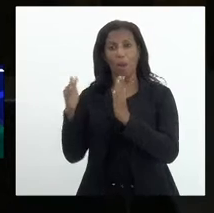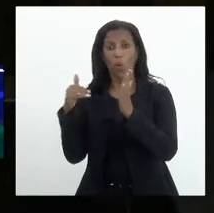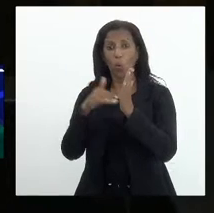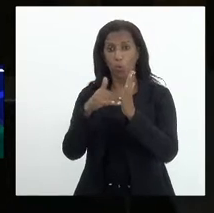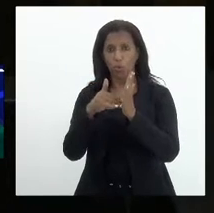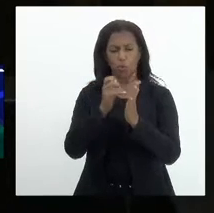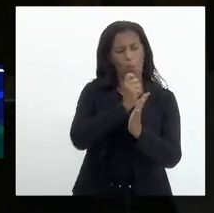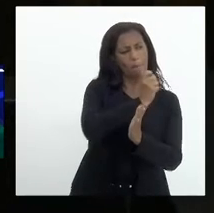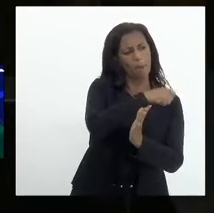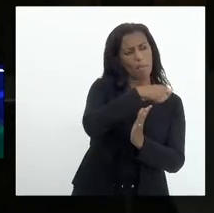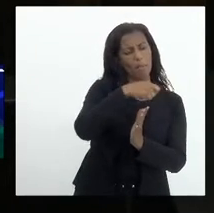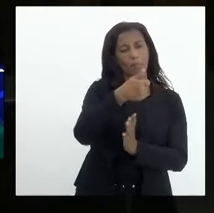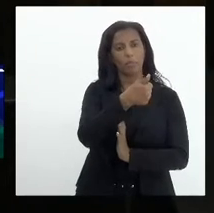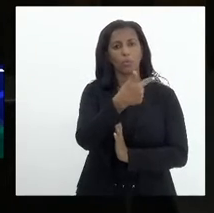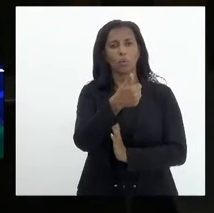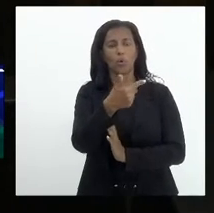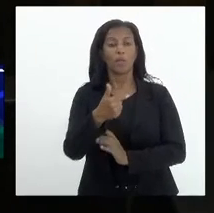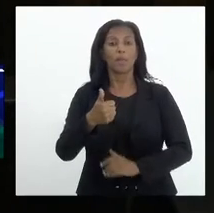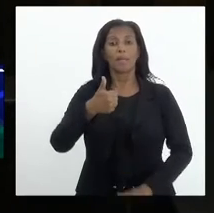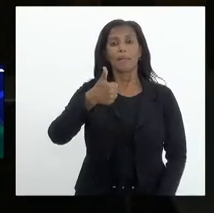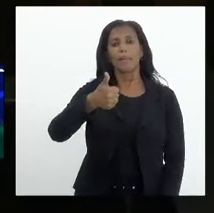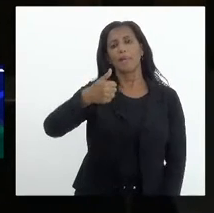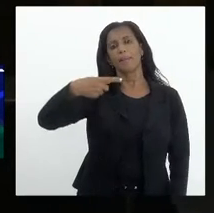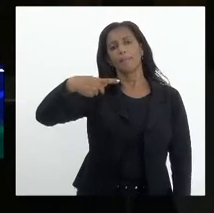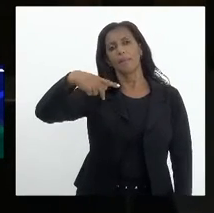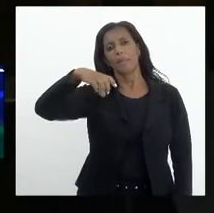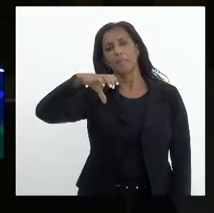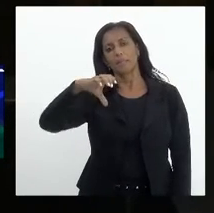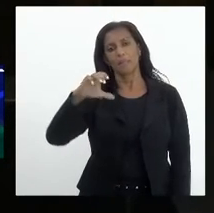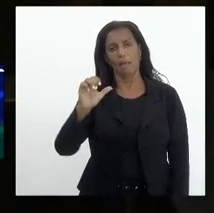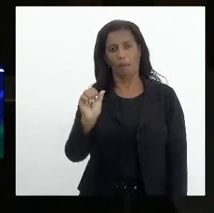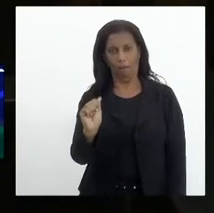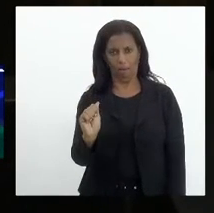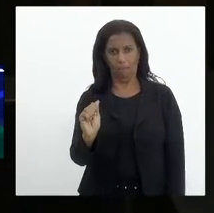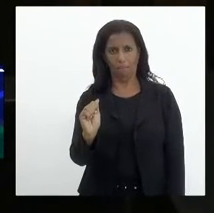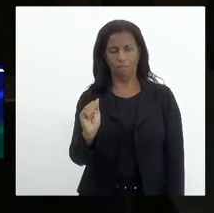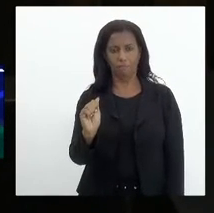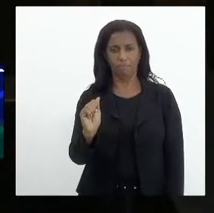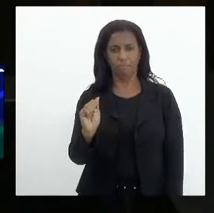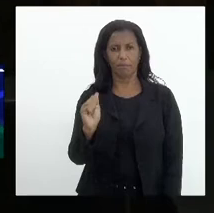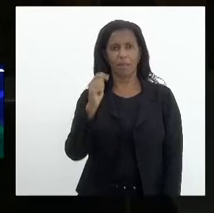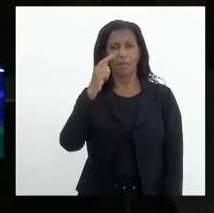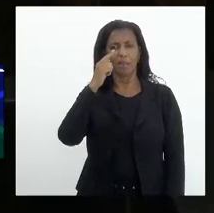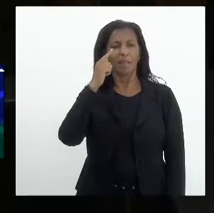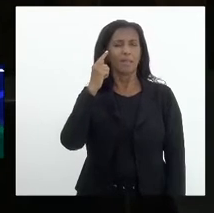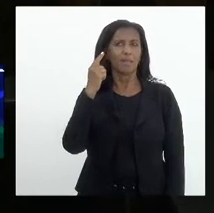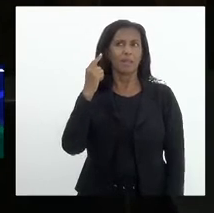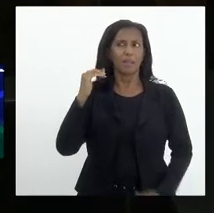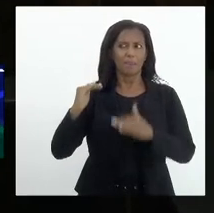meses, o IPCA, que mede a inflação,